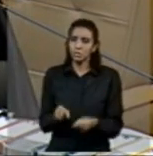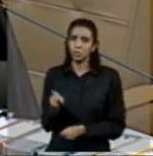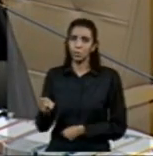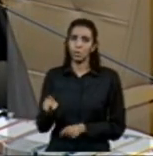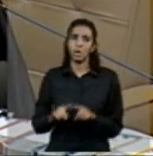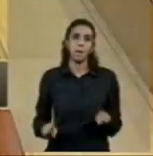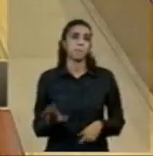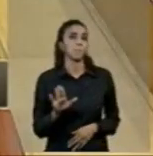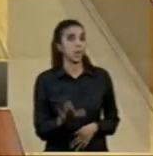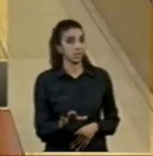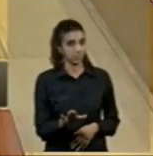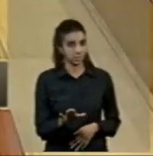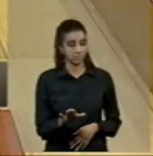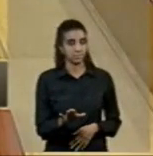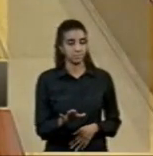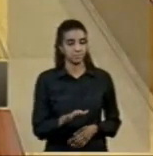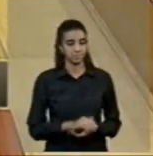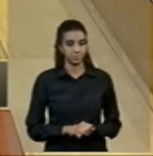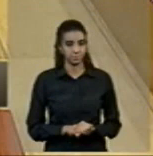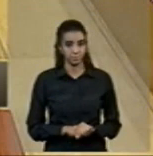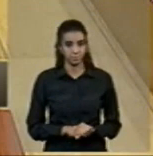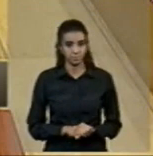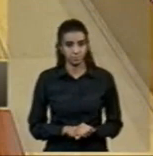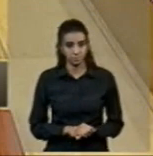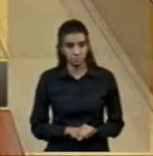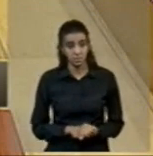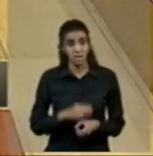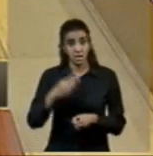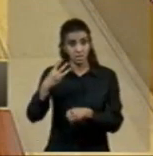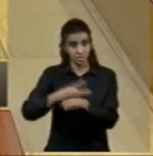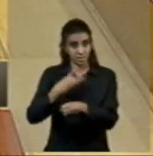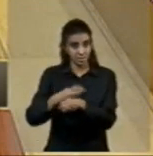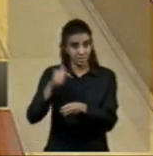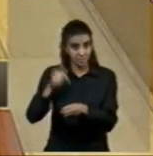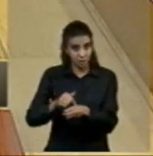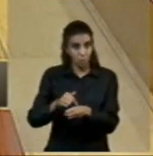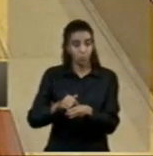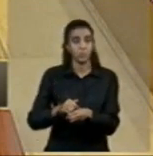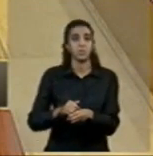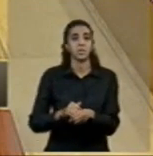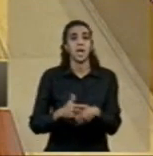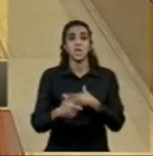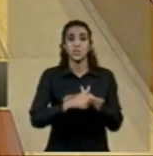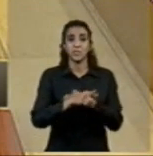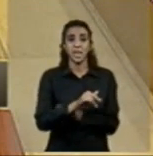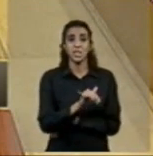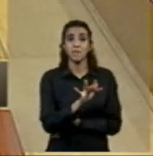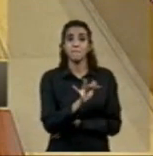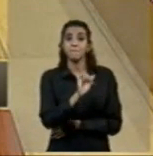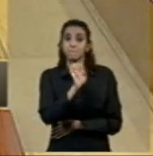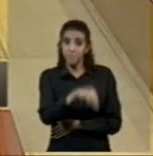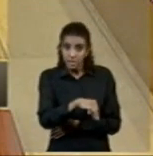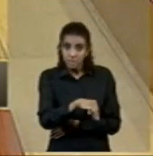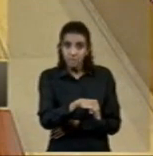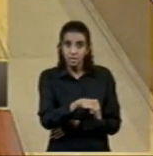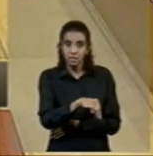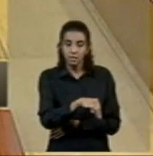Entretanto, a perspectiva da terceirização de atividade fim, com devido respeito